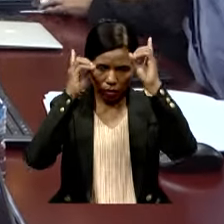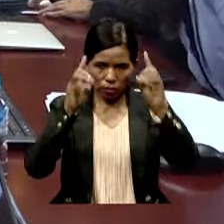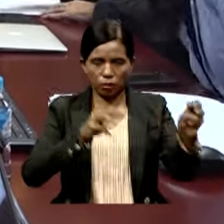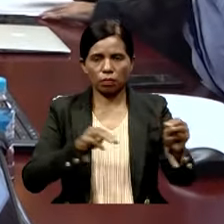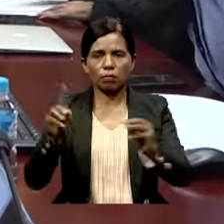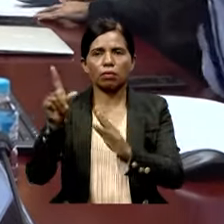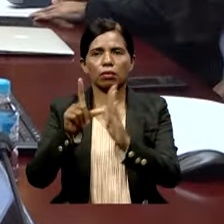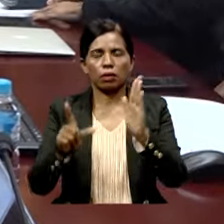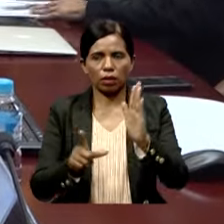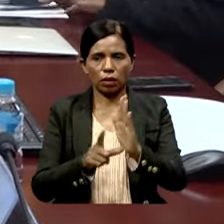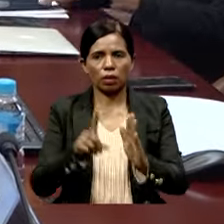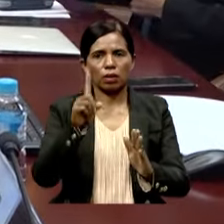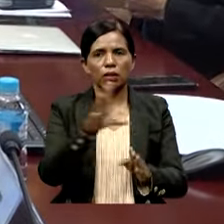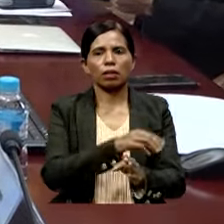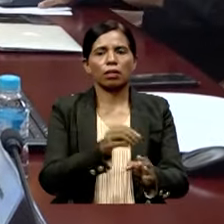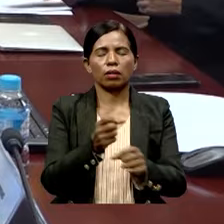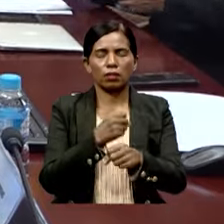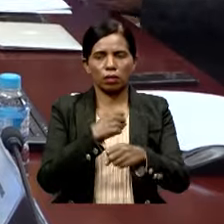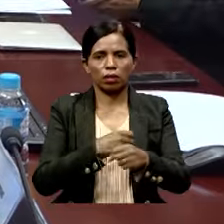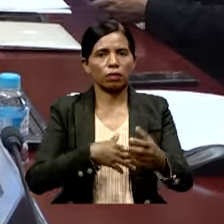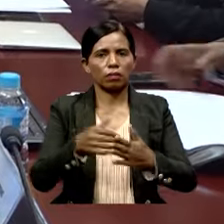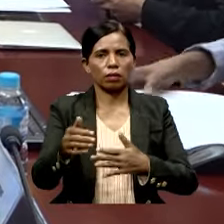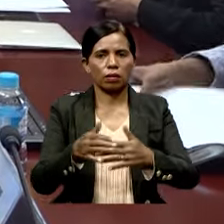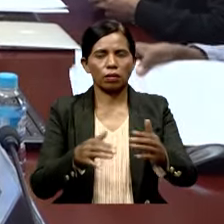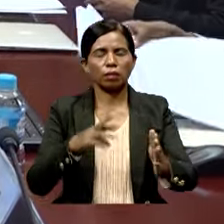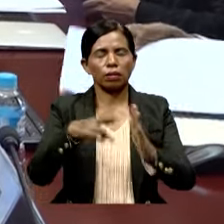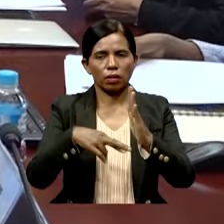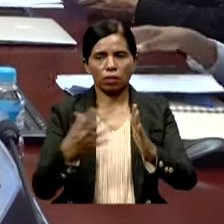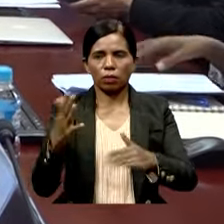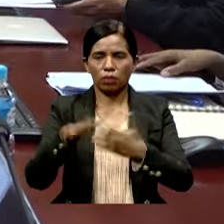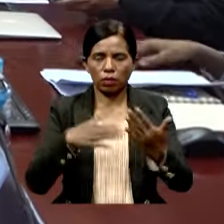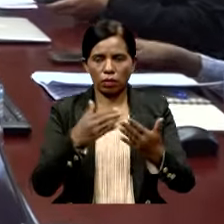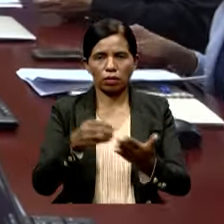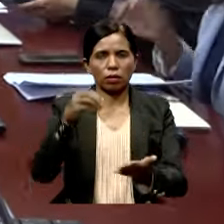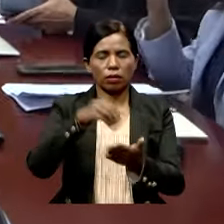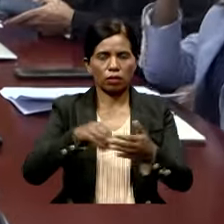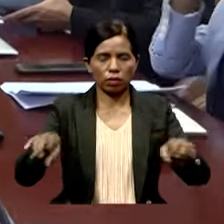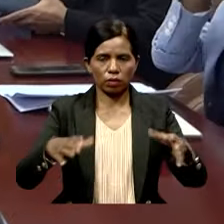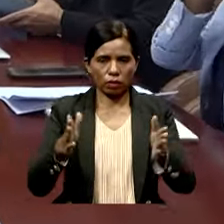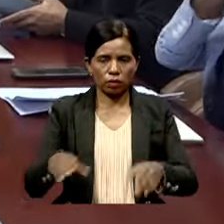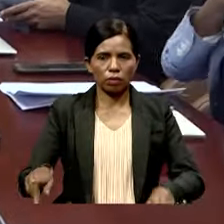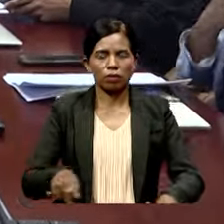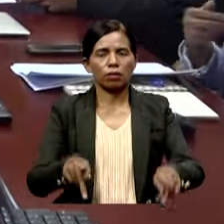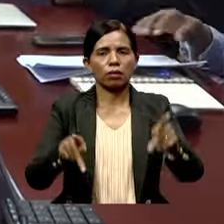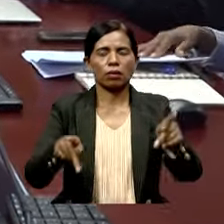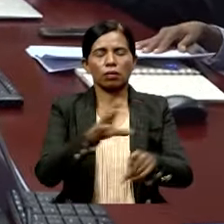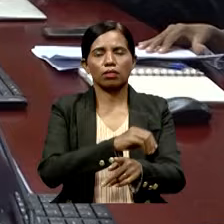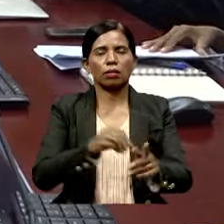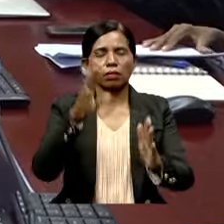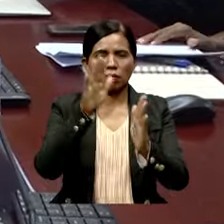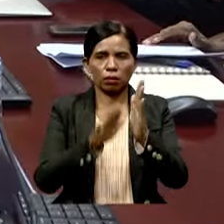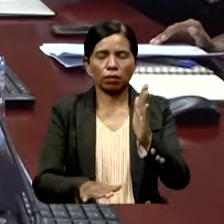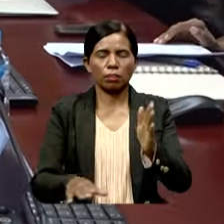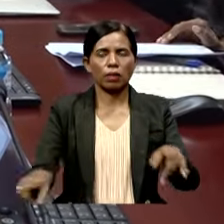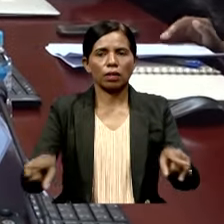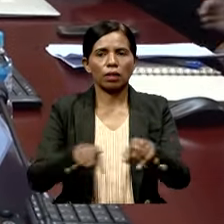alteração legislativa idane, ho de halo flexibilidade ba regras ne, ato permite funcionário público ho grau ki kliumos bele